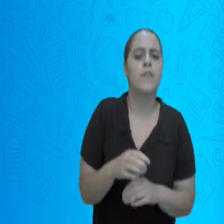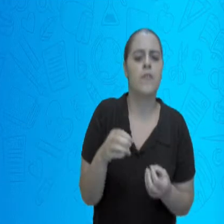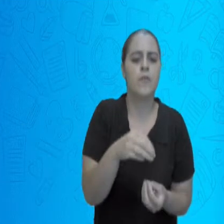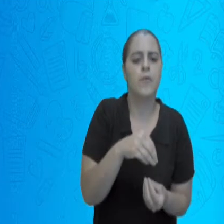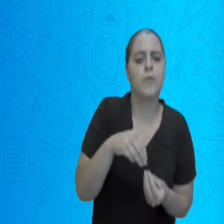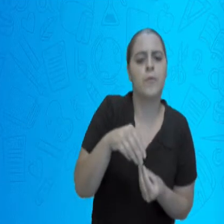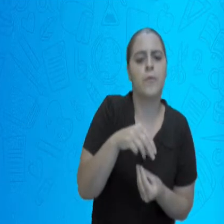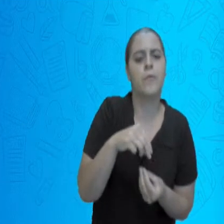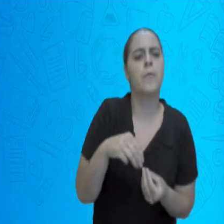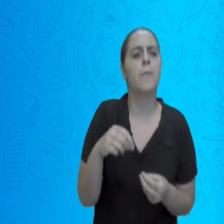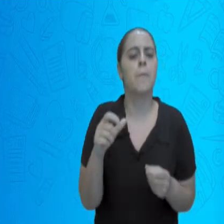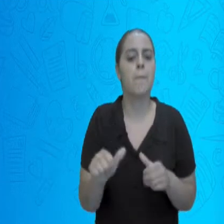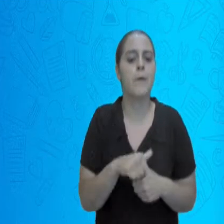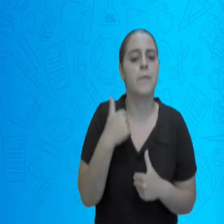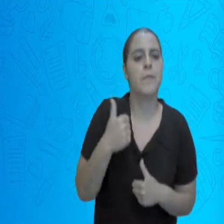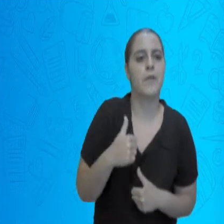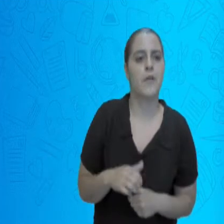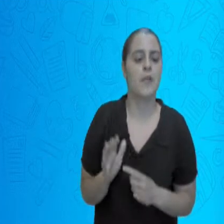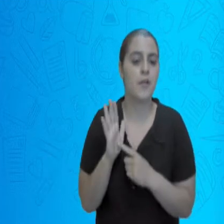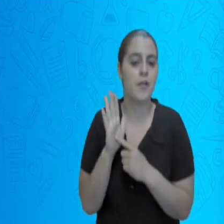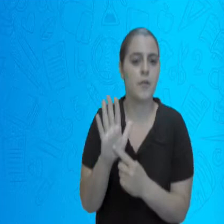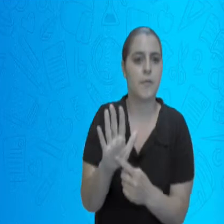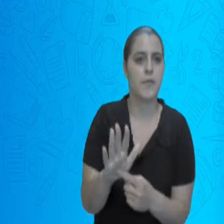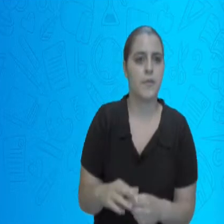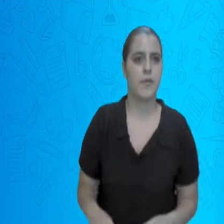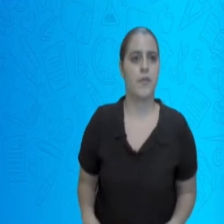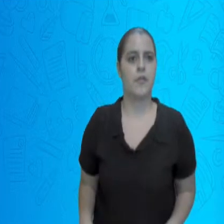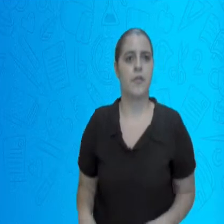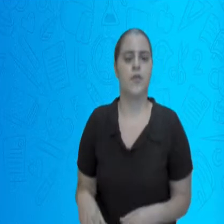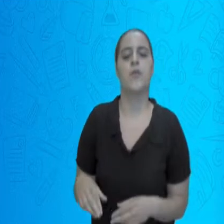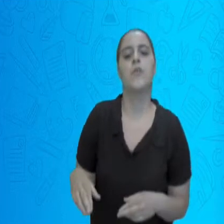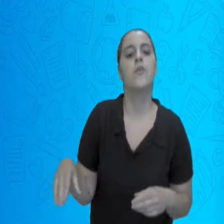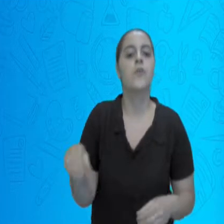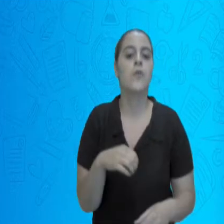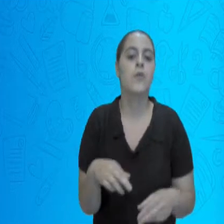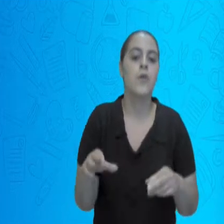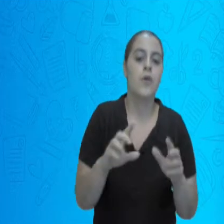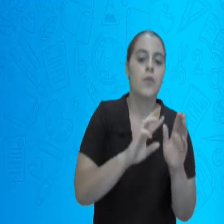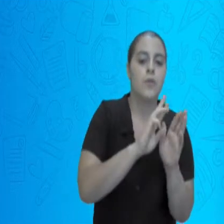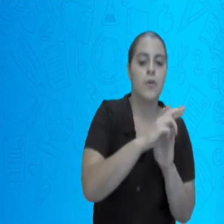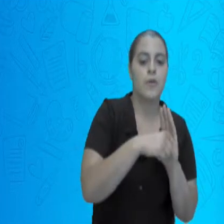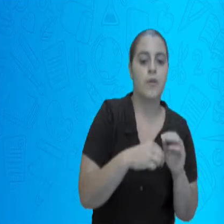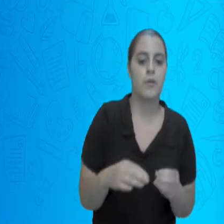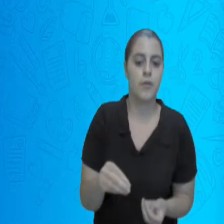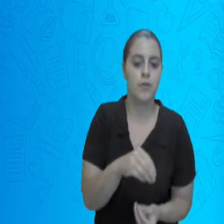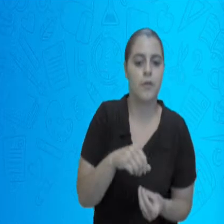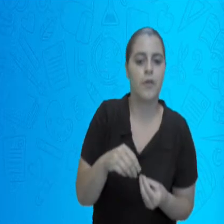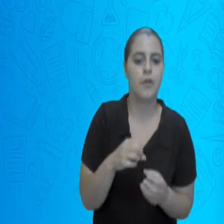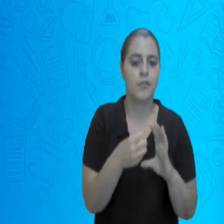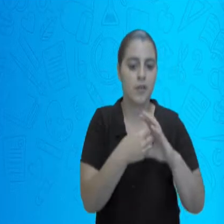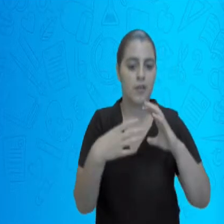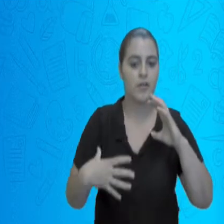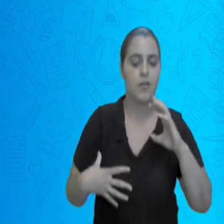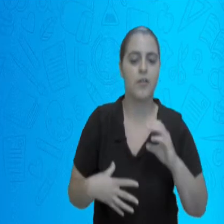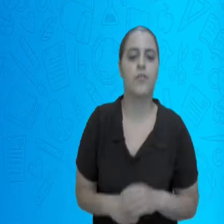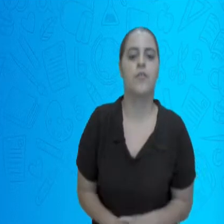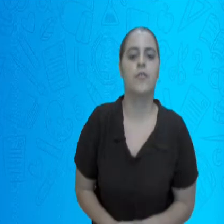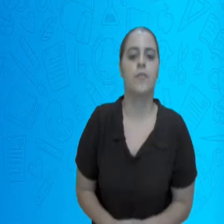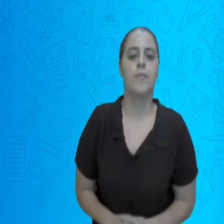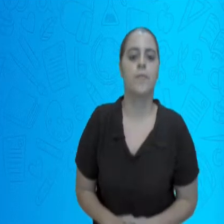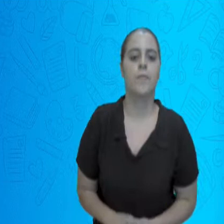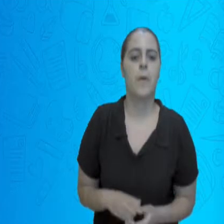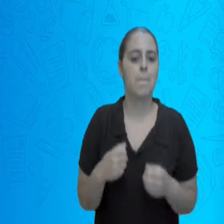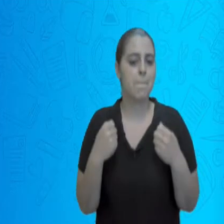fungi? Primeiro, ele é um representante do reino fungi. As características deles